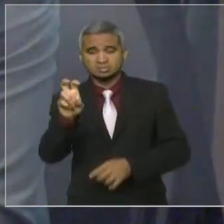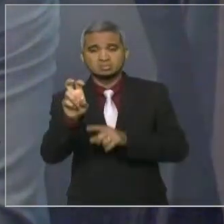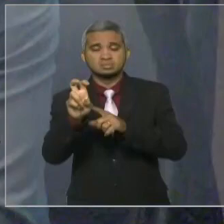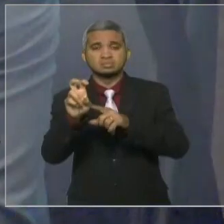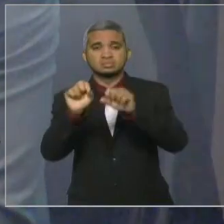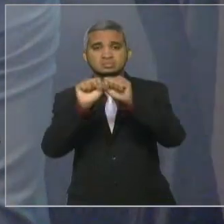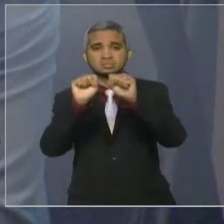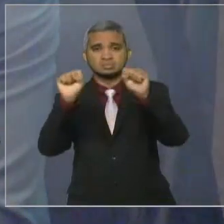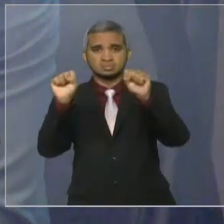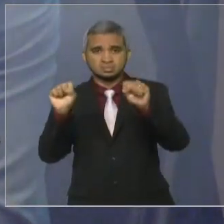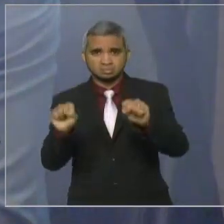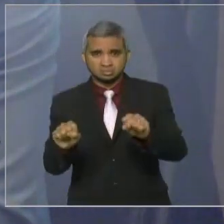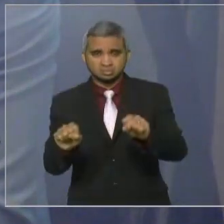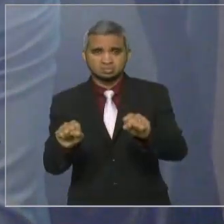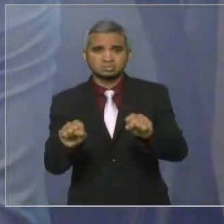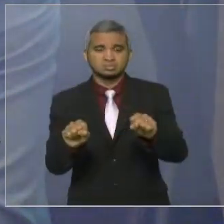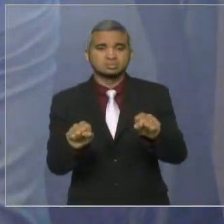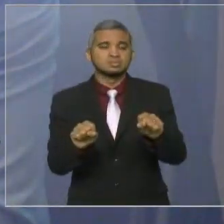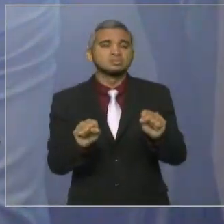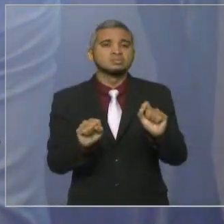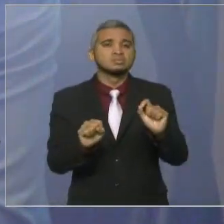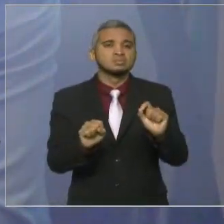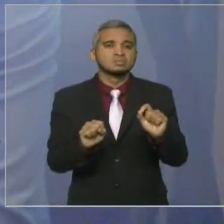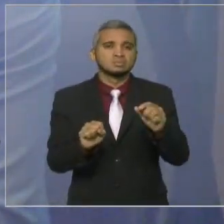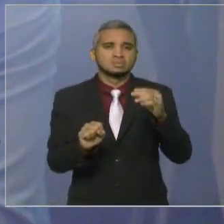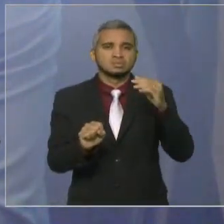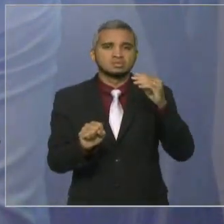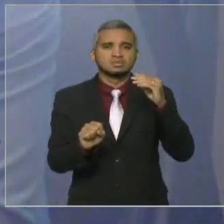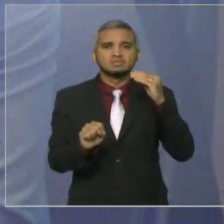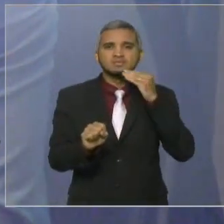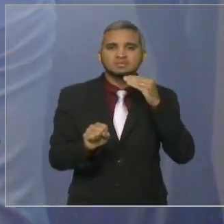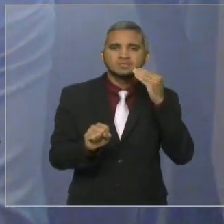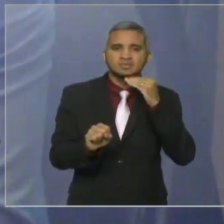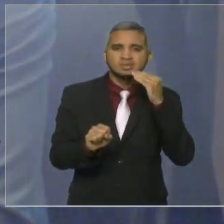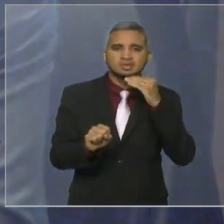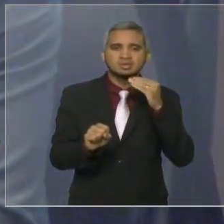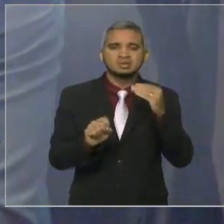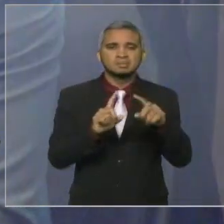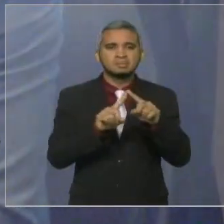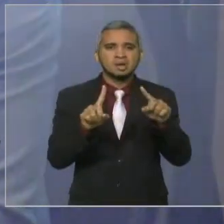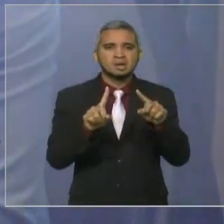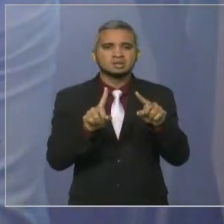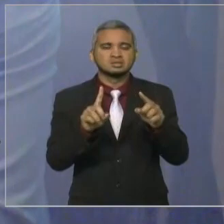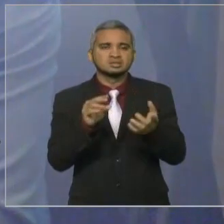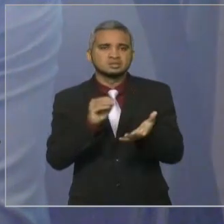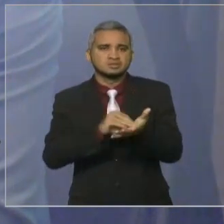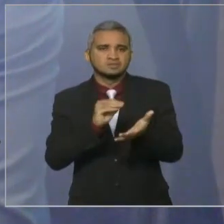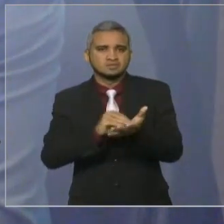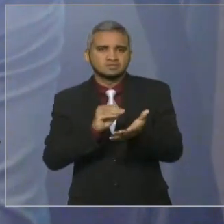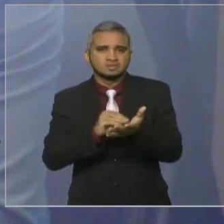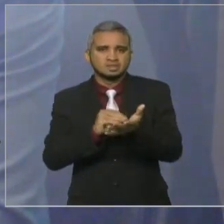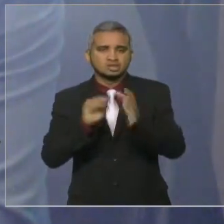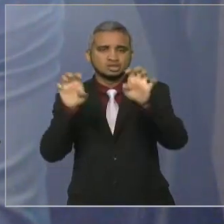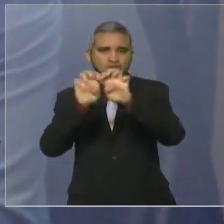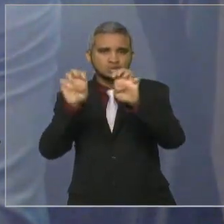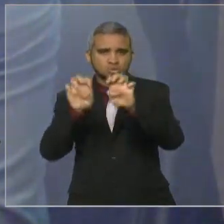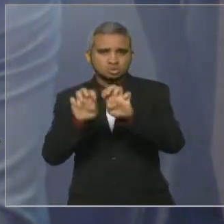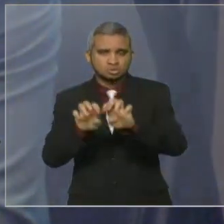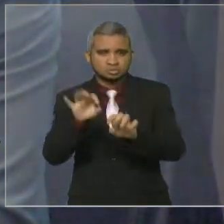que cresceu e foi desenhado, na verdade, sem um esqueleto lógico. Colocados